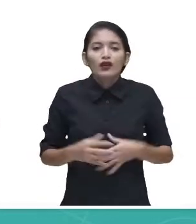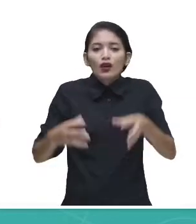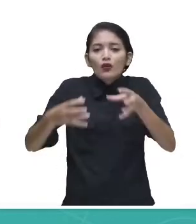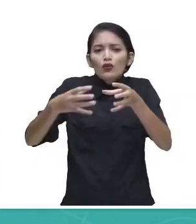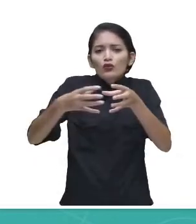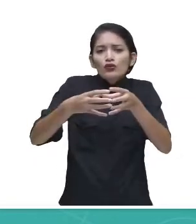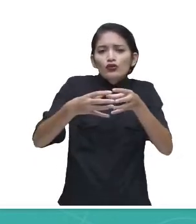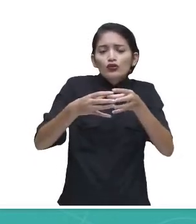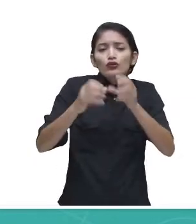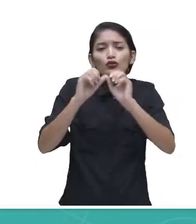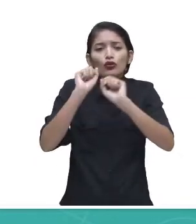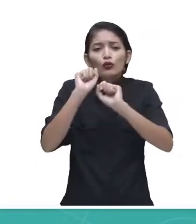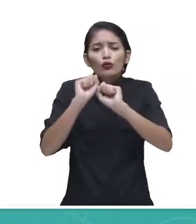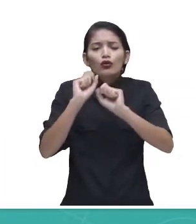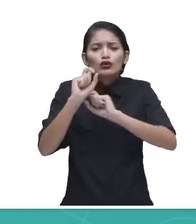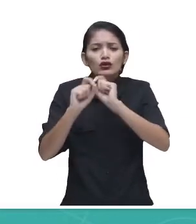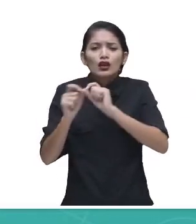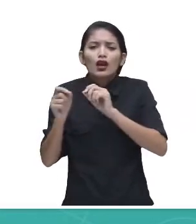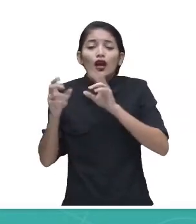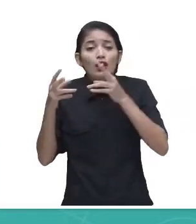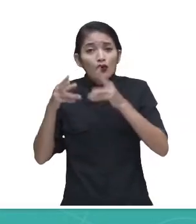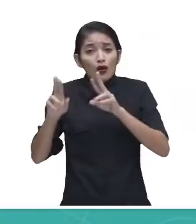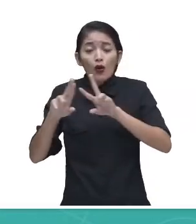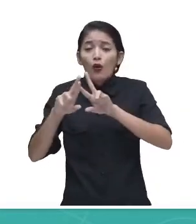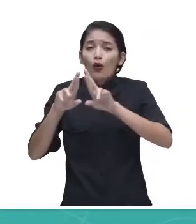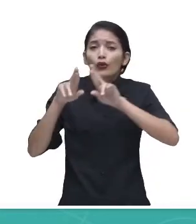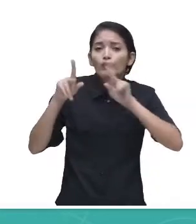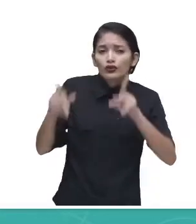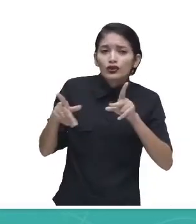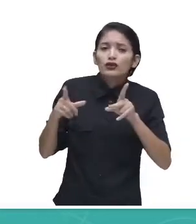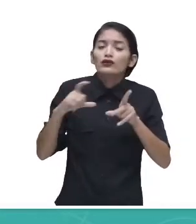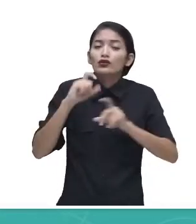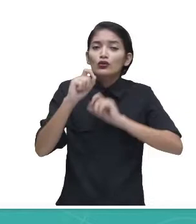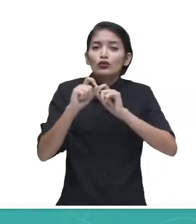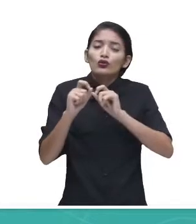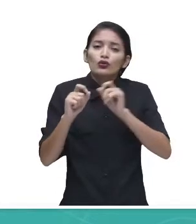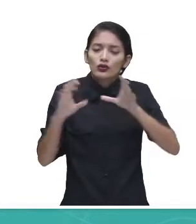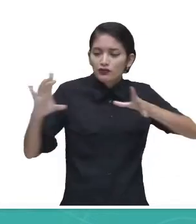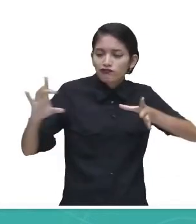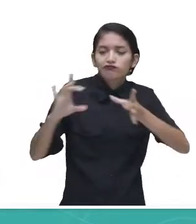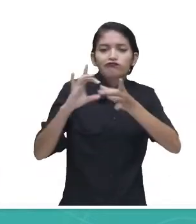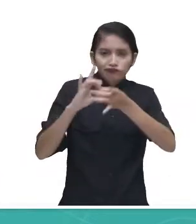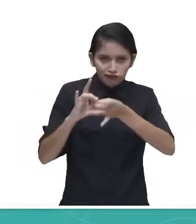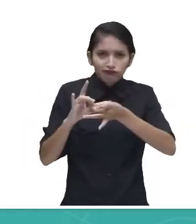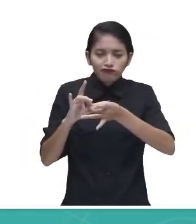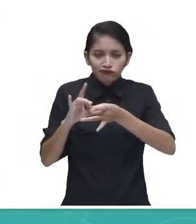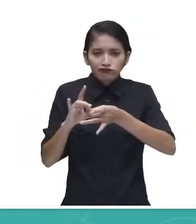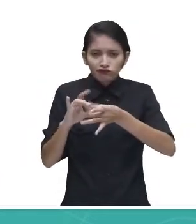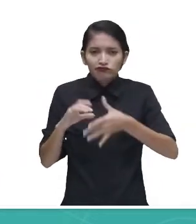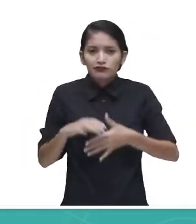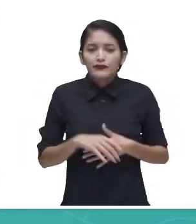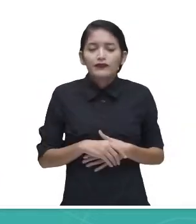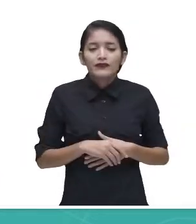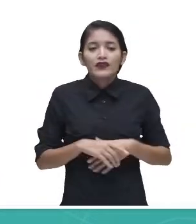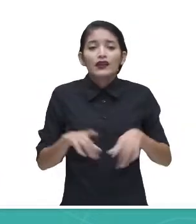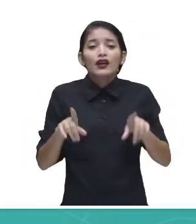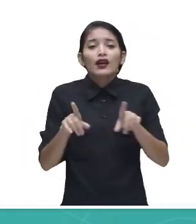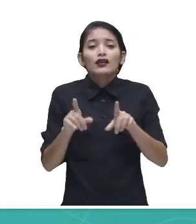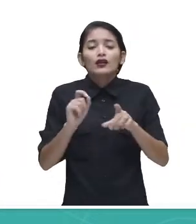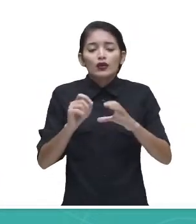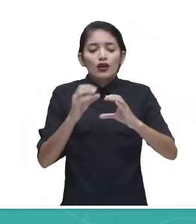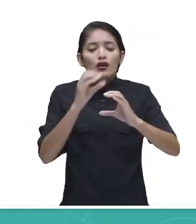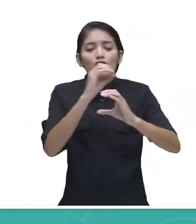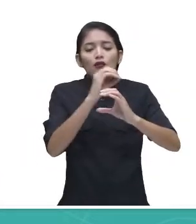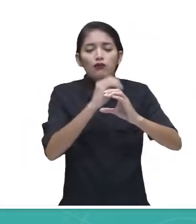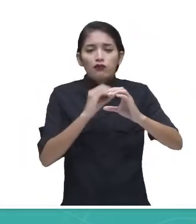quais podem ser iguais ou diferentes, que se mantêm ligados. E aí, a gente tem organelas